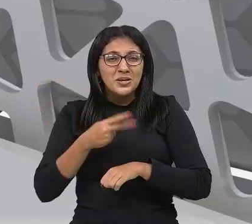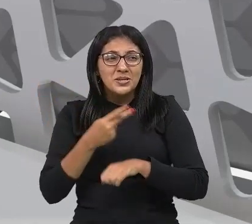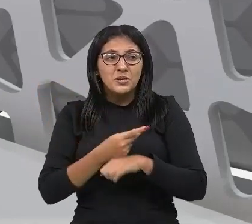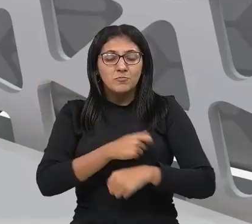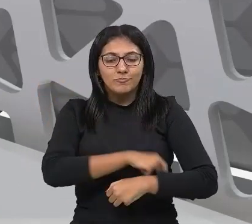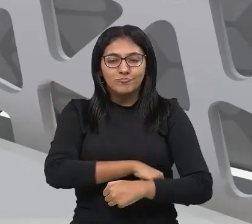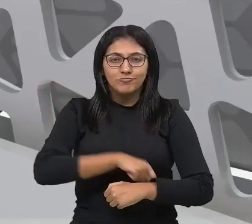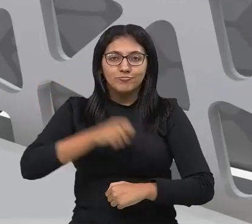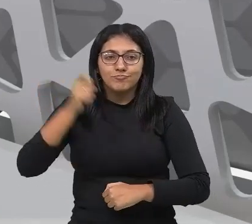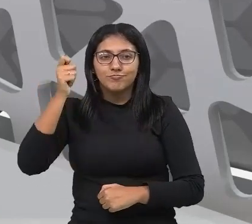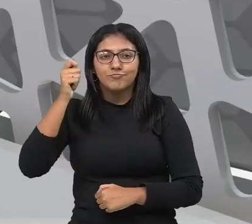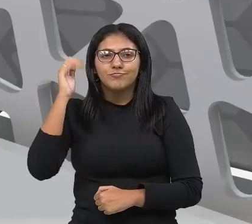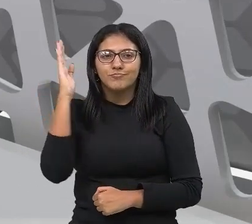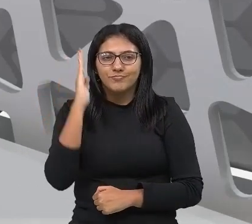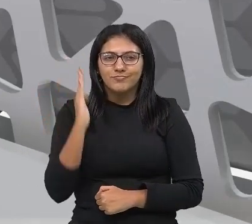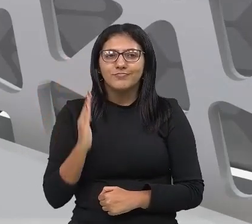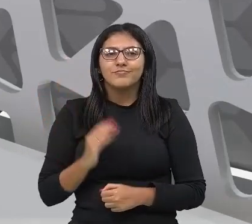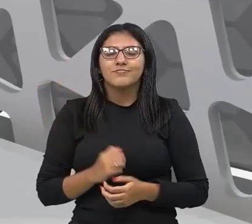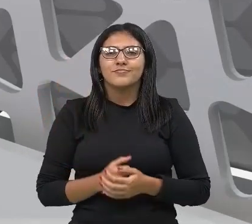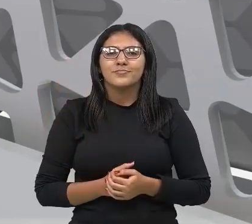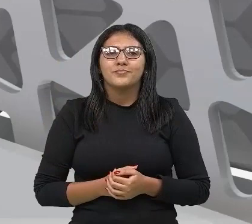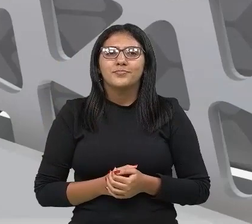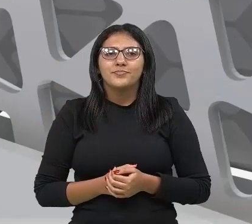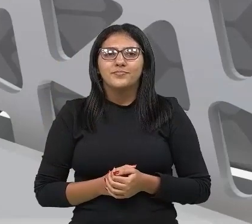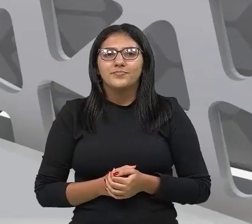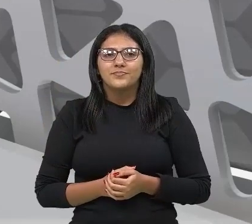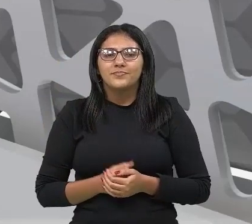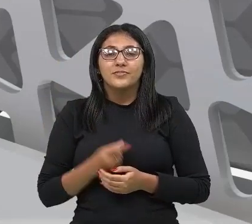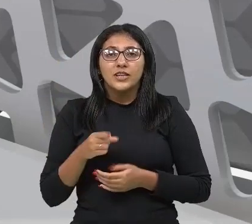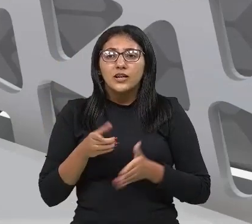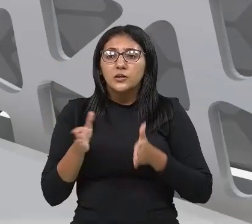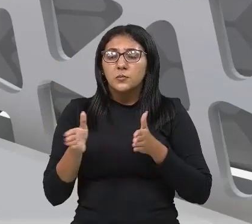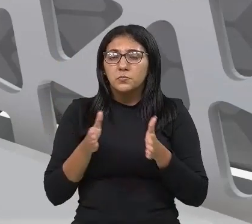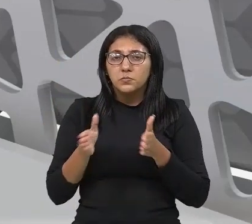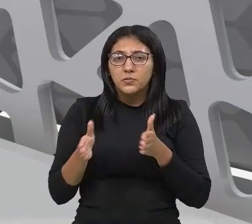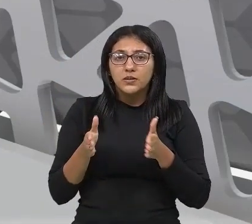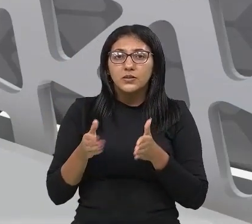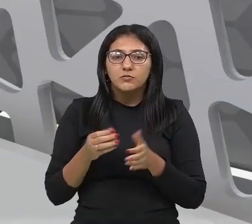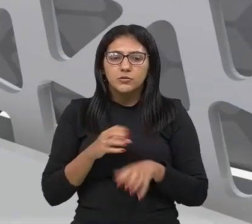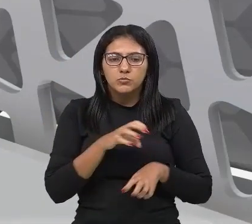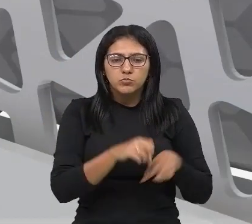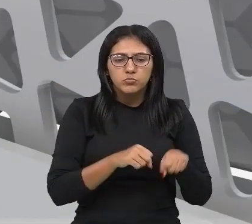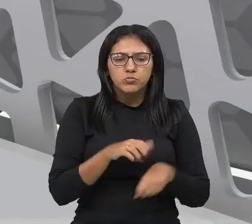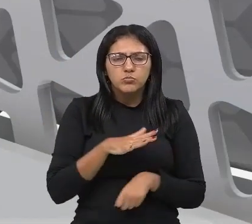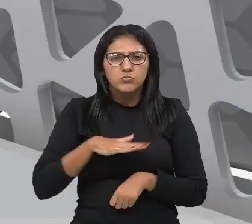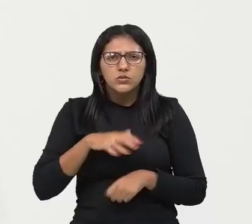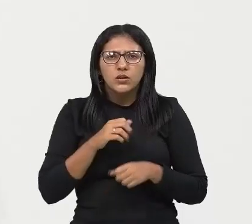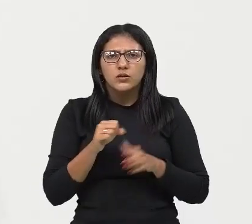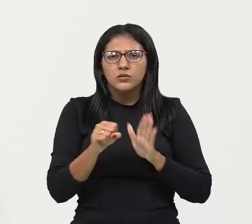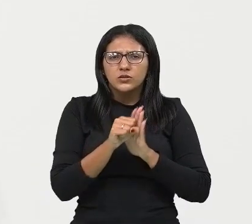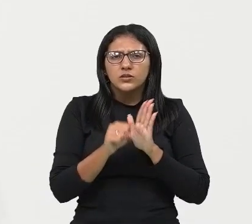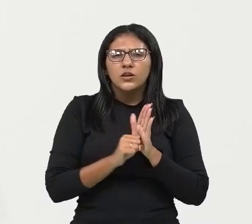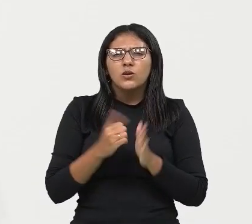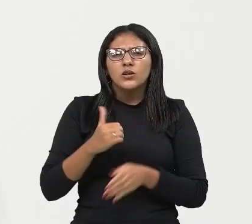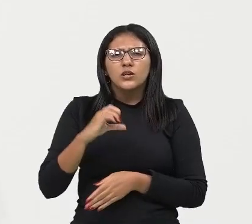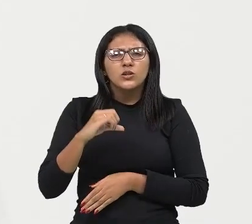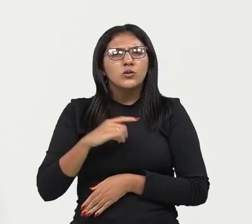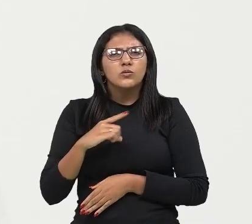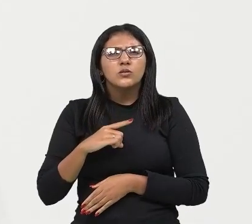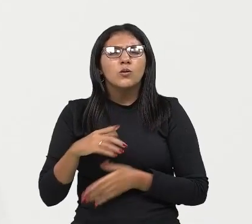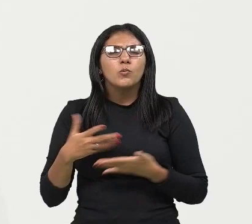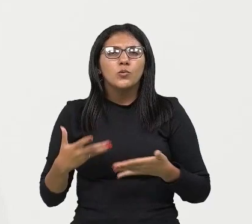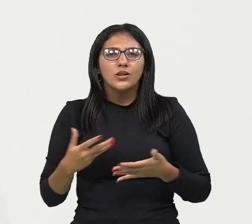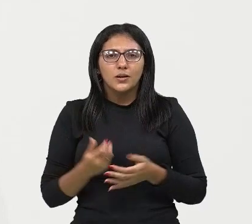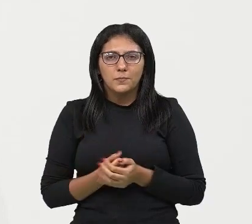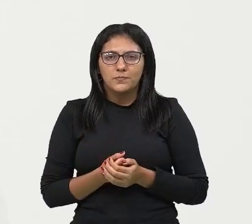independência, ok? Então, nessa exploração econômica do território no século XIX, vem juntamente com o quê?